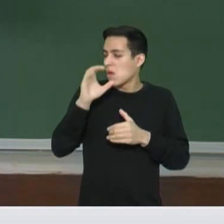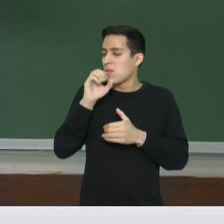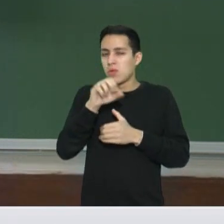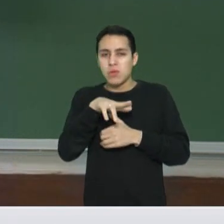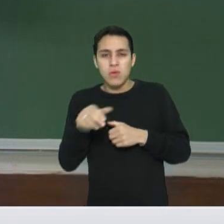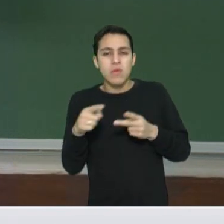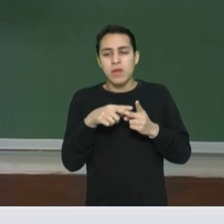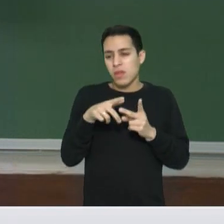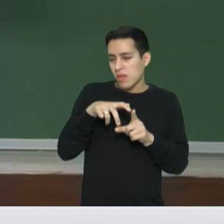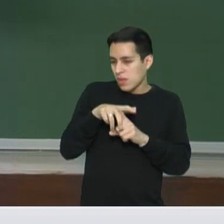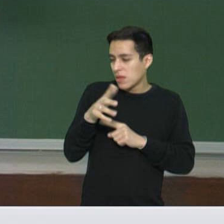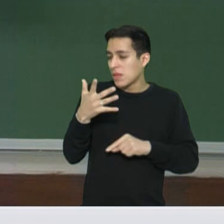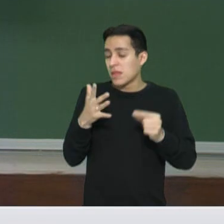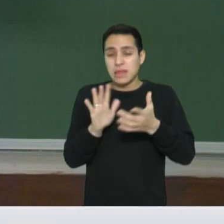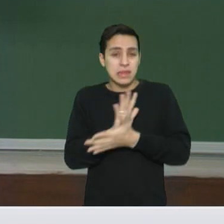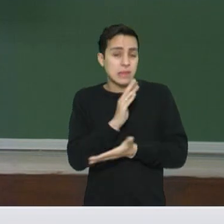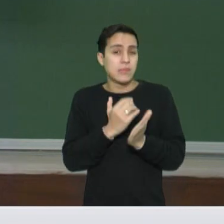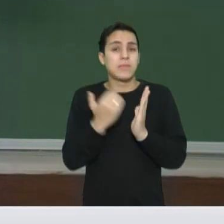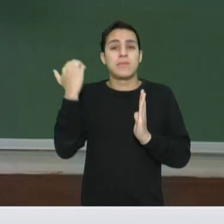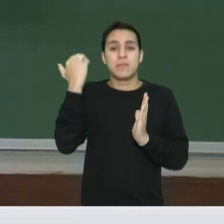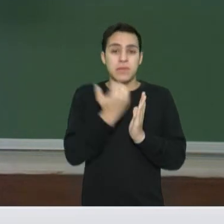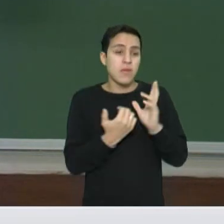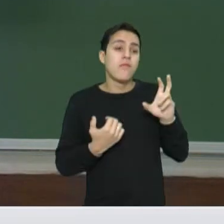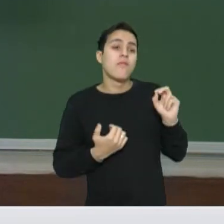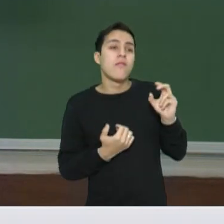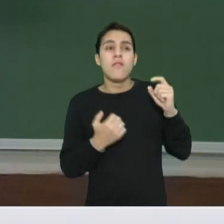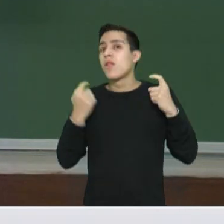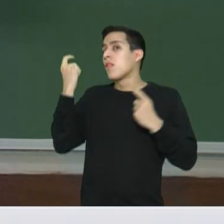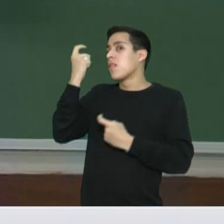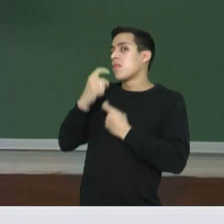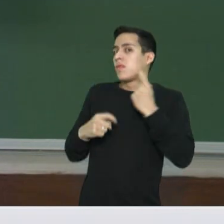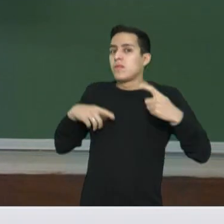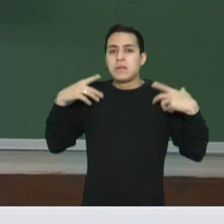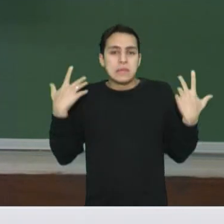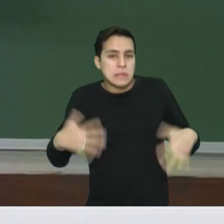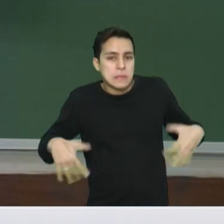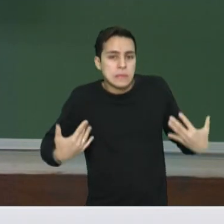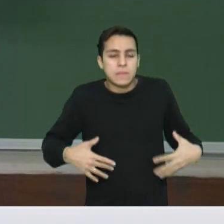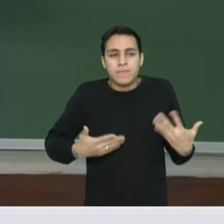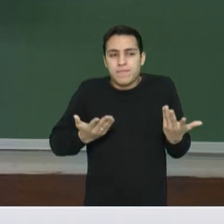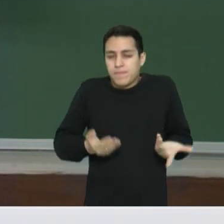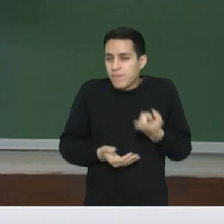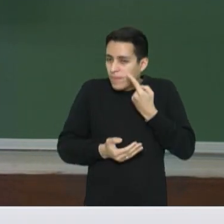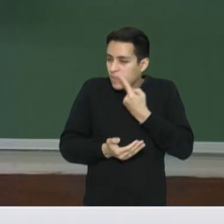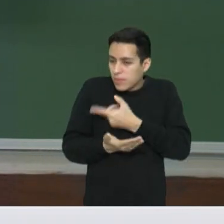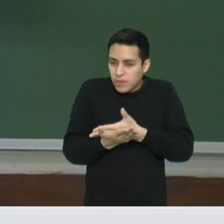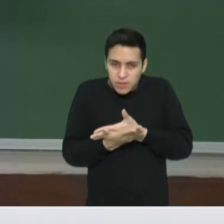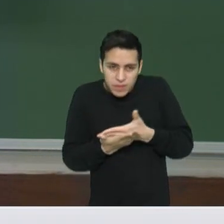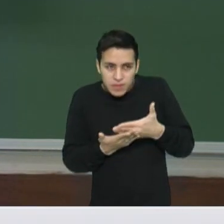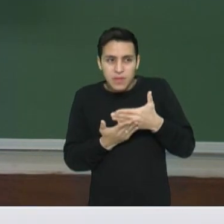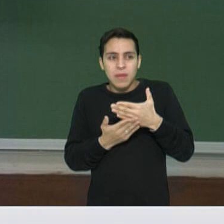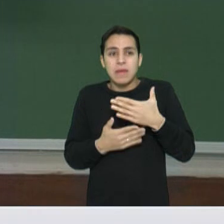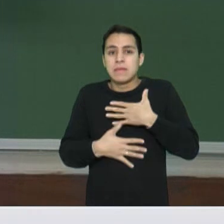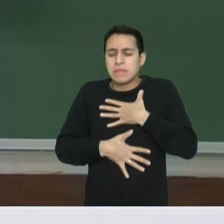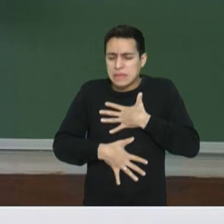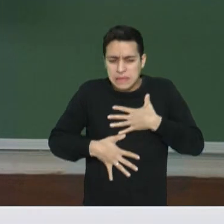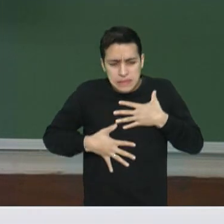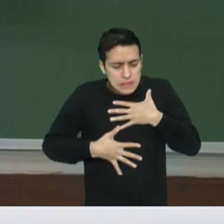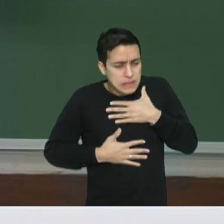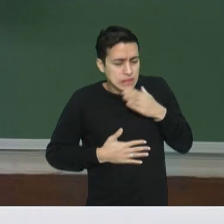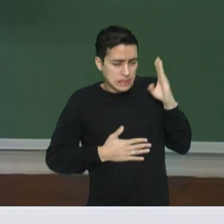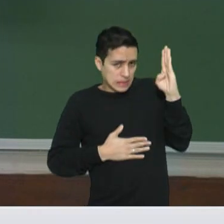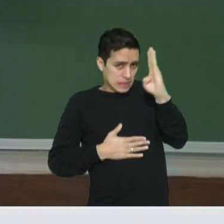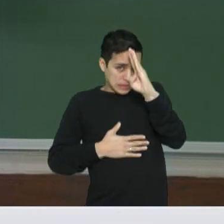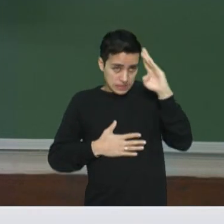tomaram refrigerante, gastaram bastante. O avô ficou muito preocupado e a gente viu que ele começou a passar mal. E